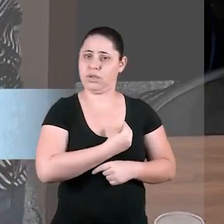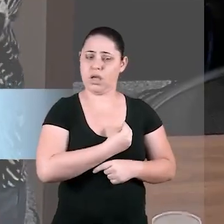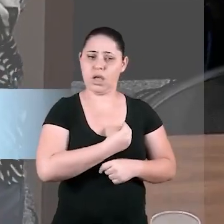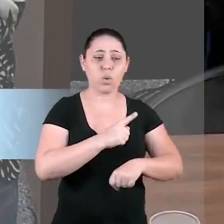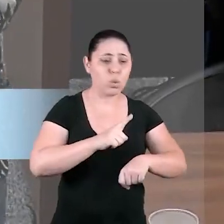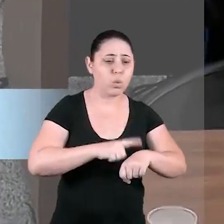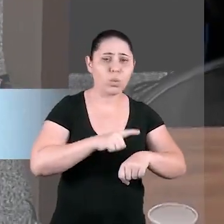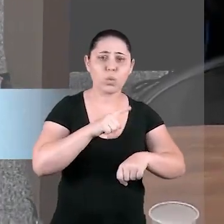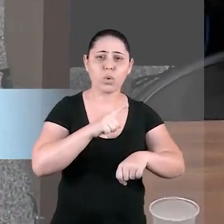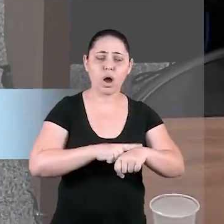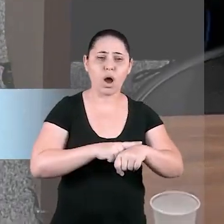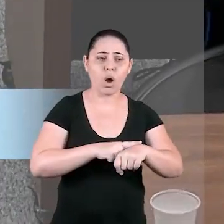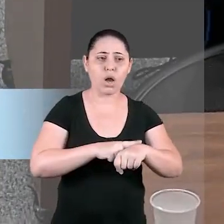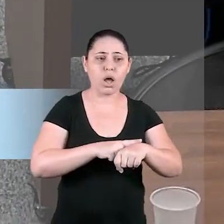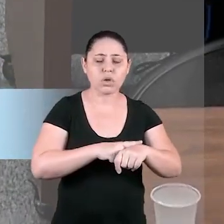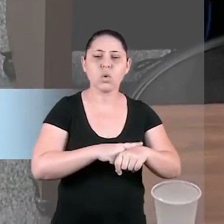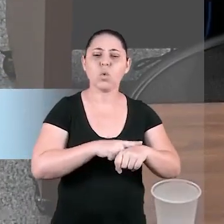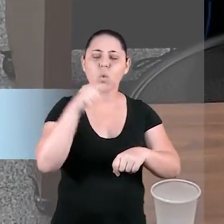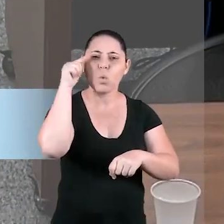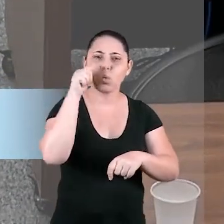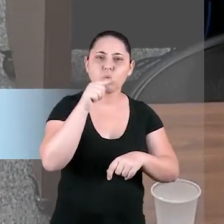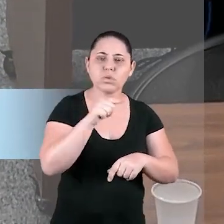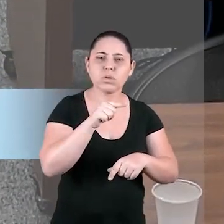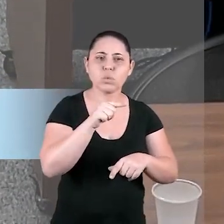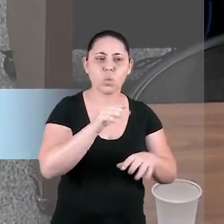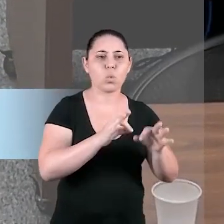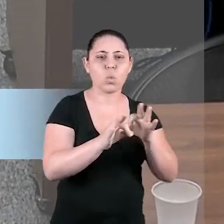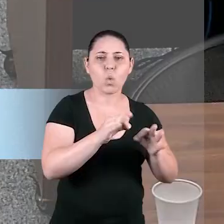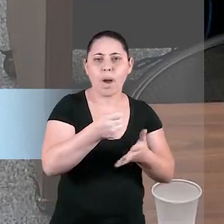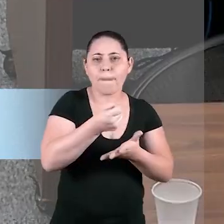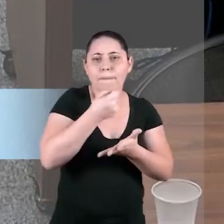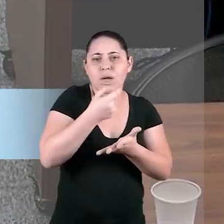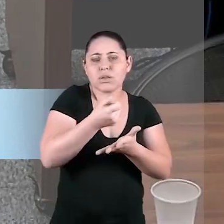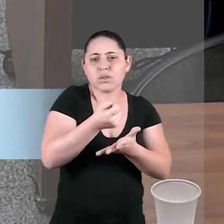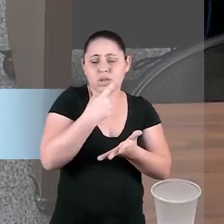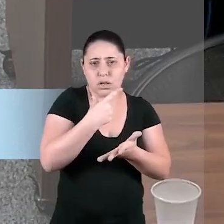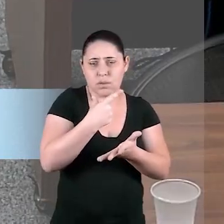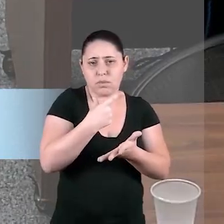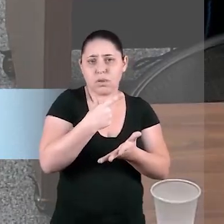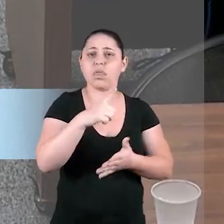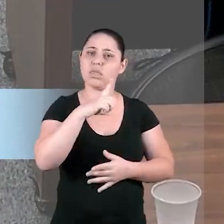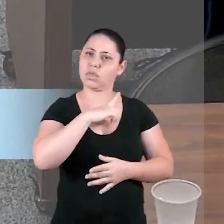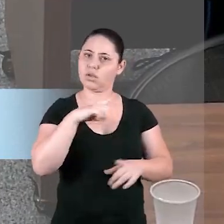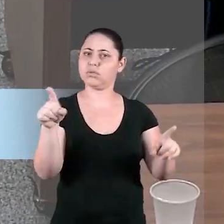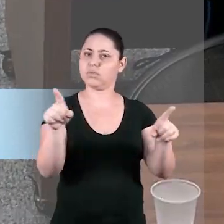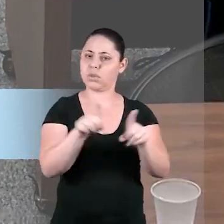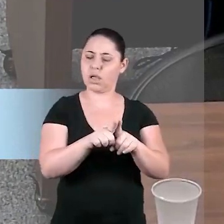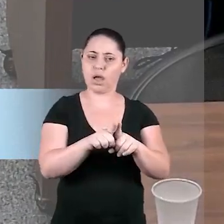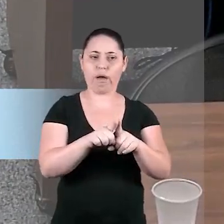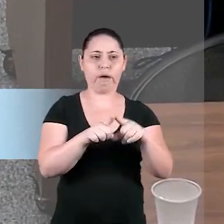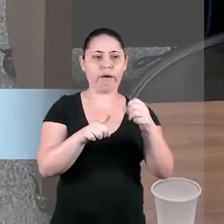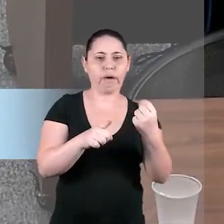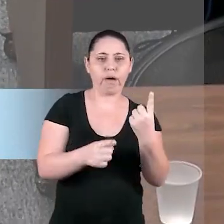partir do momento que eu controlo a dor através da medicação, e aí tem a medicação, e